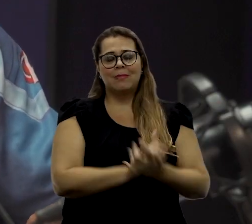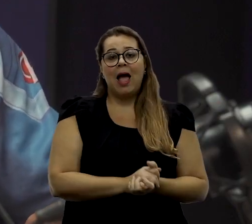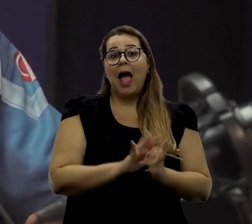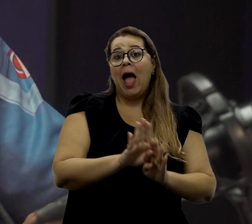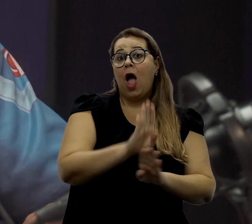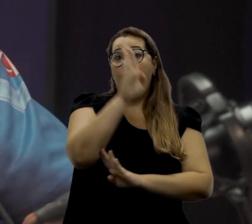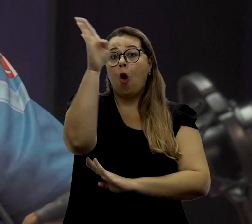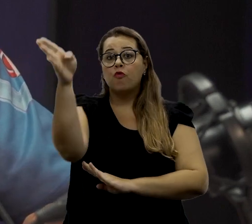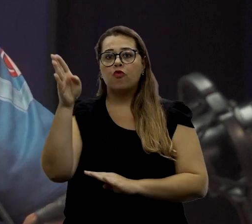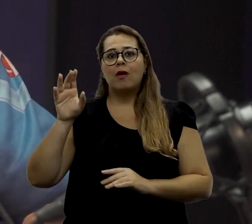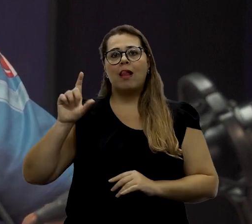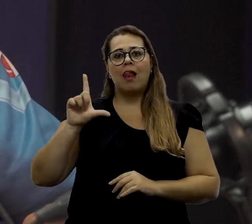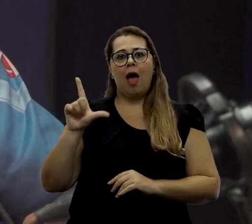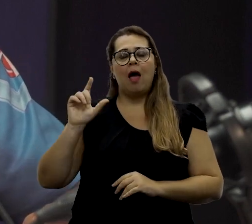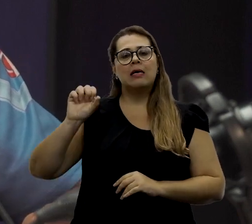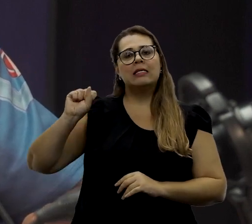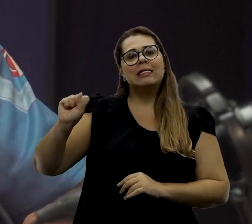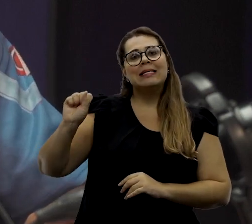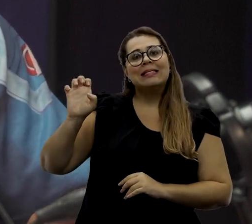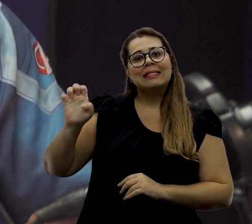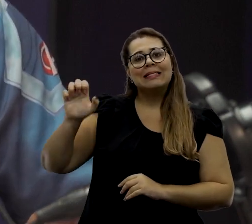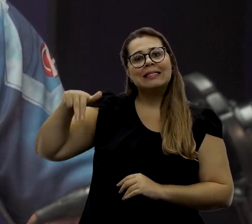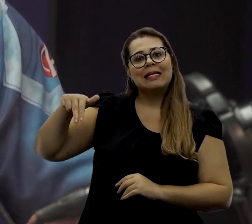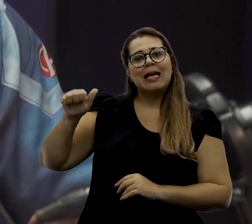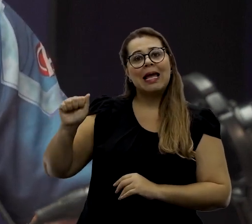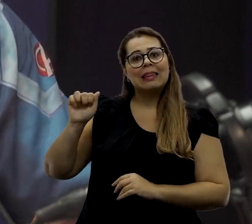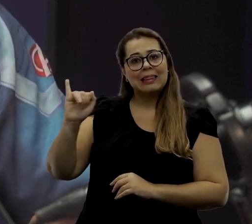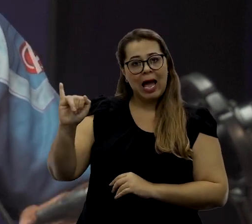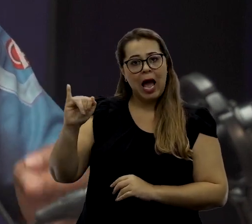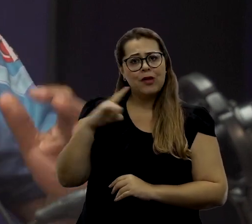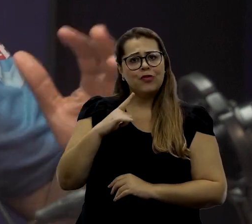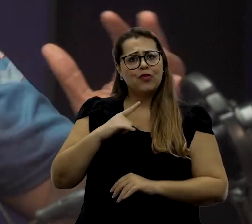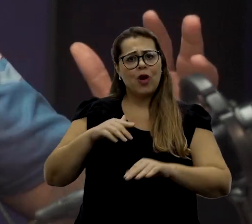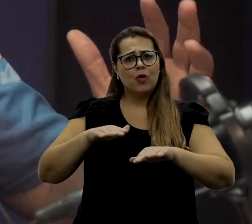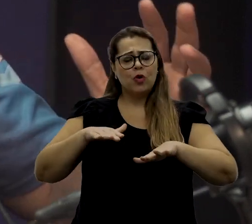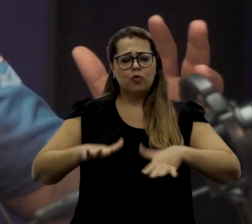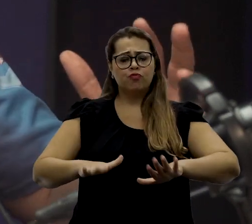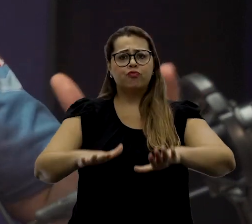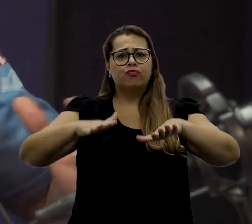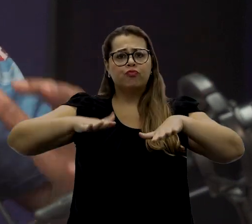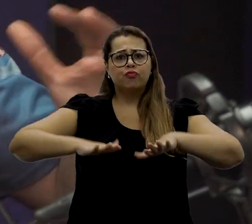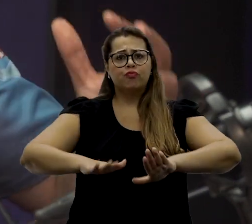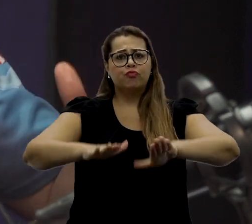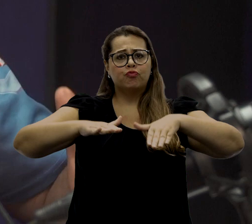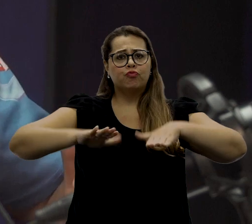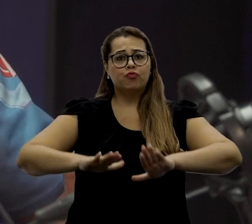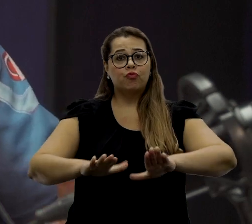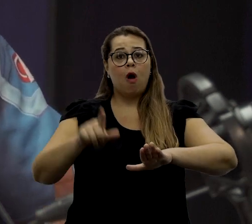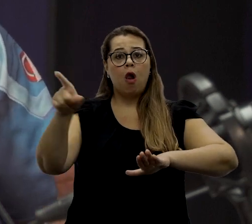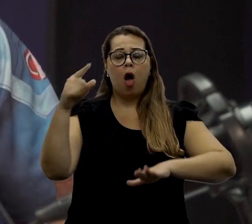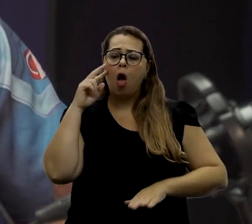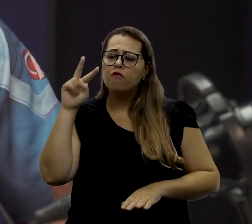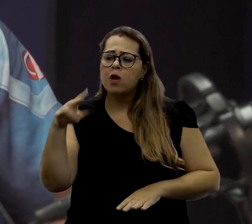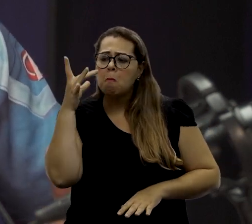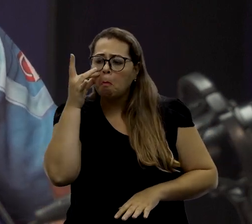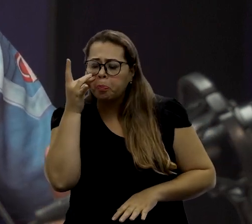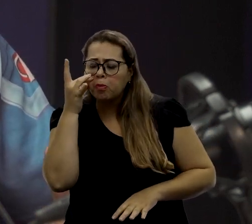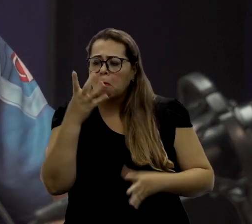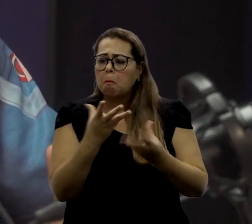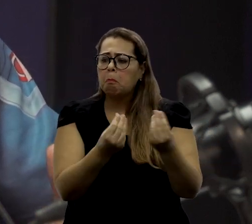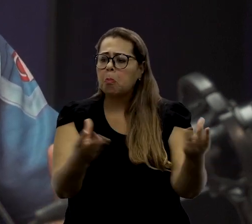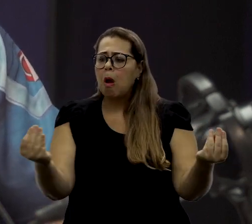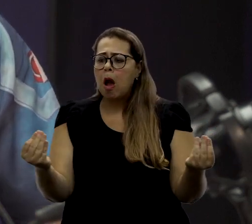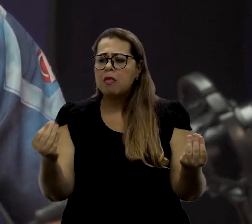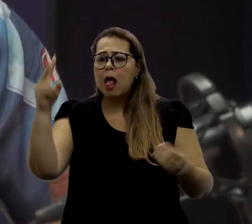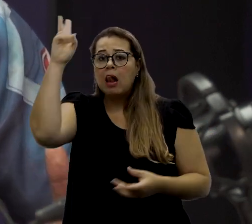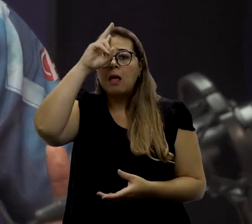pensei, a vida é feita de retalhos, percebeu? A vida é feita de momentos. Se você pegar hoje uma coxa de retalhos, é toda colorida. Então vai ter dias que você não